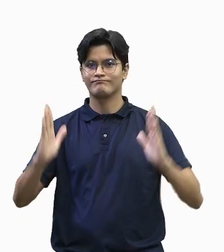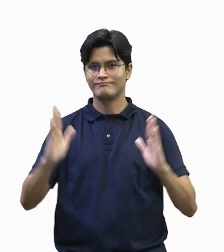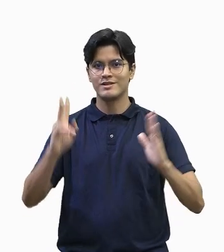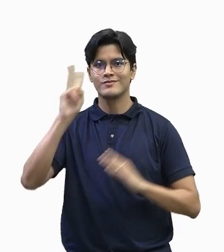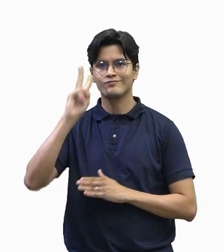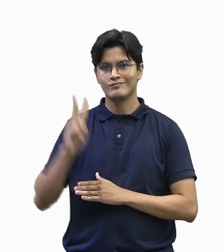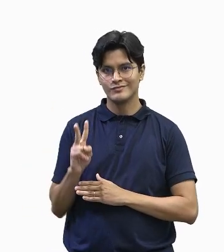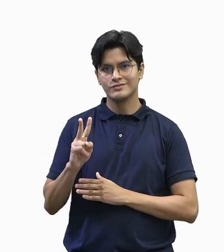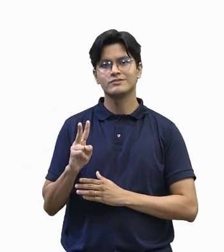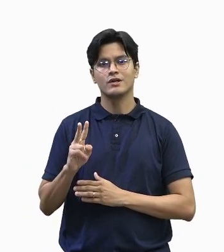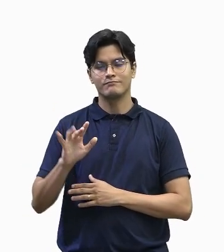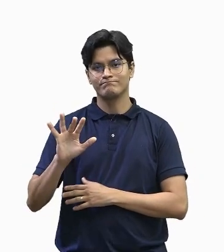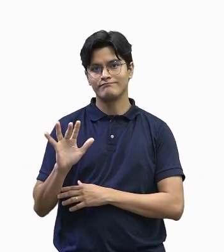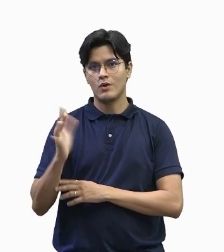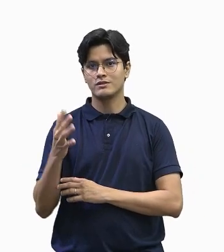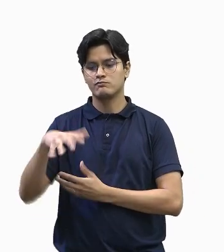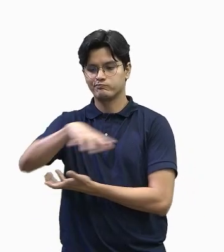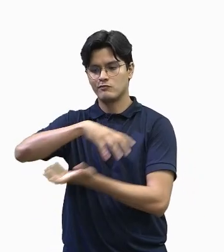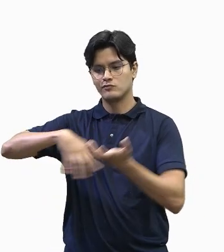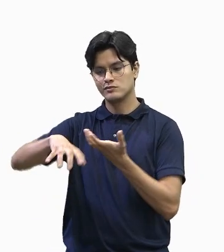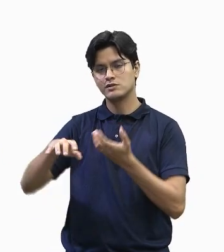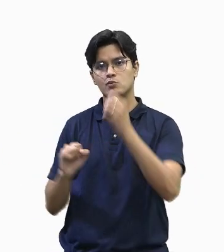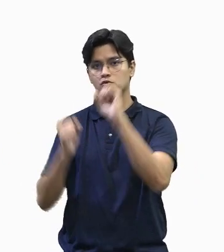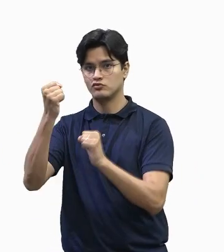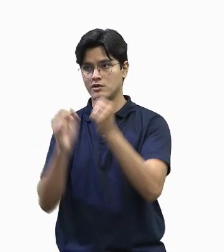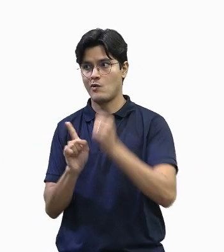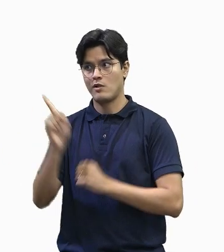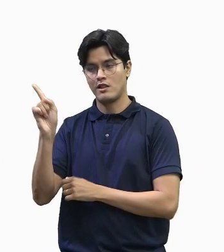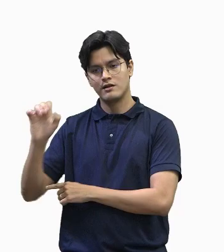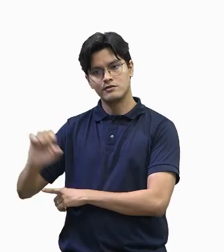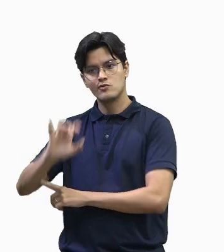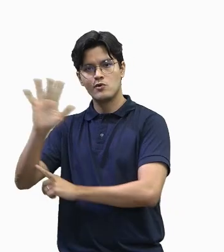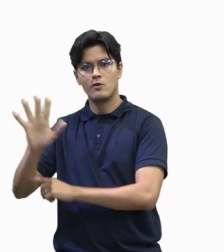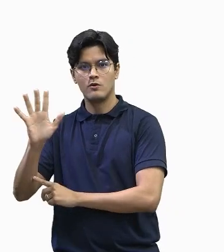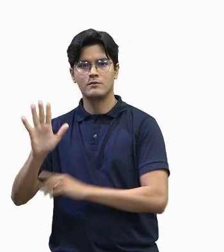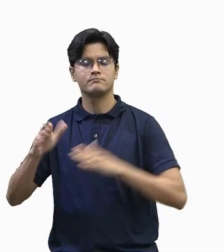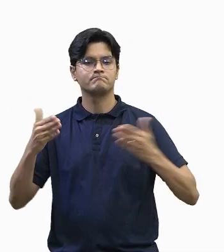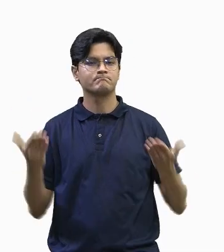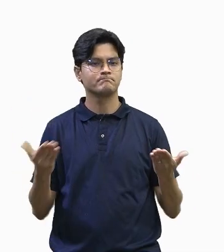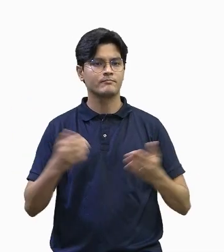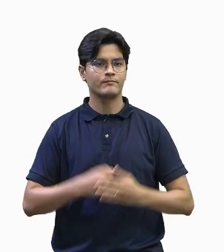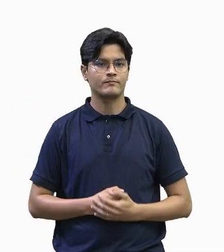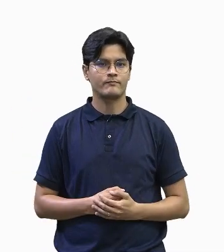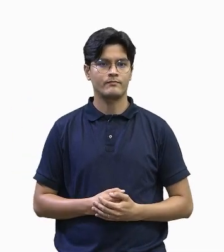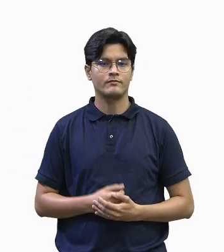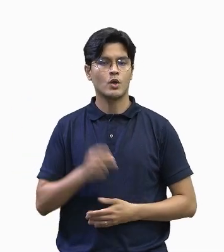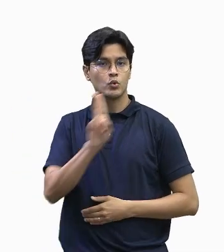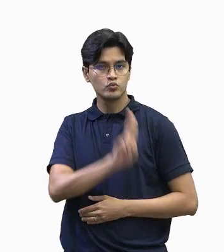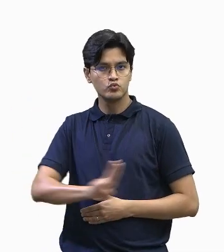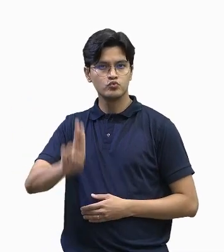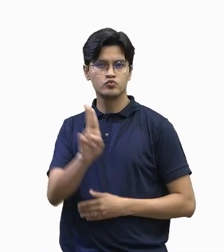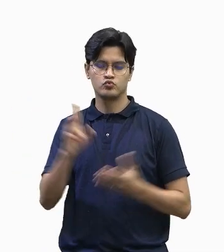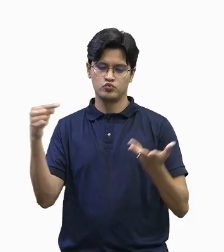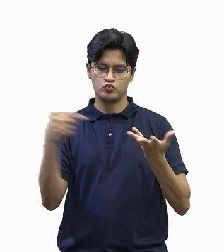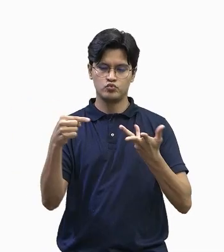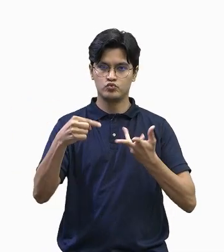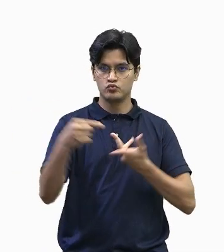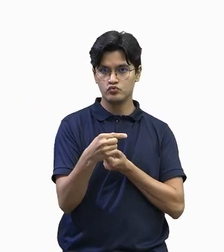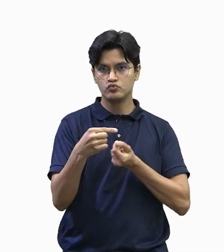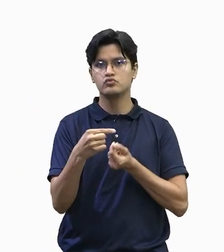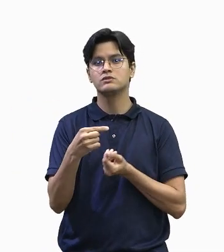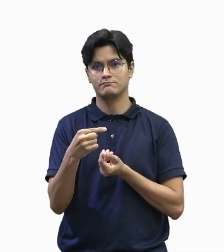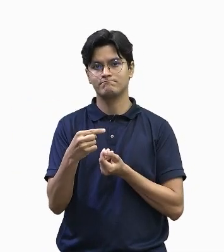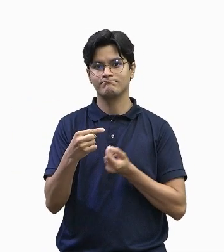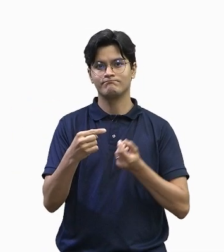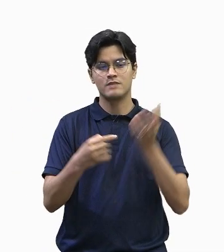de Revolução Industrial. Olha o que o texto fala pra gente. Os usos da borracha na indústria. A utilização da borracha